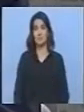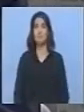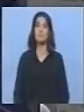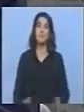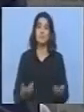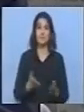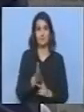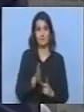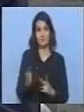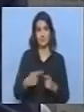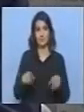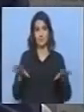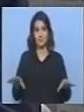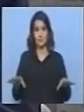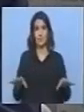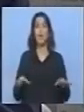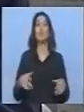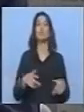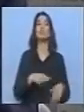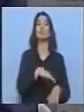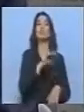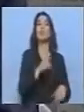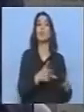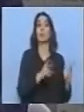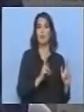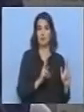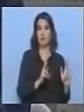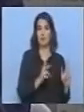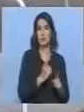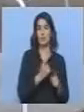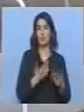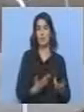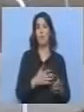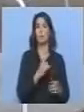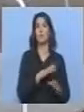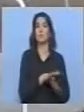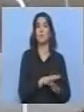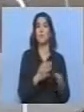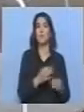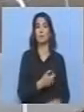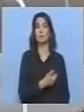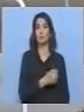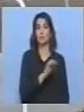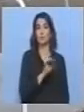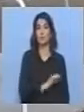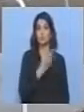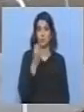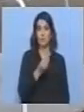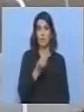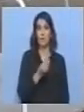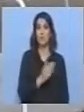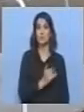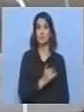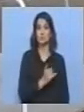dois tipos de argumentos. De um lado, o argumento da liberdade de escolha. E nós estamos hoje confrontados com uma situação em que cerca de 50% dos jovens que acabam